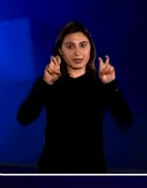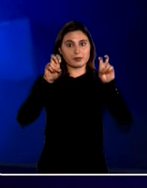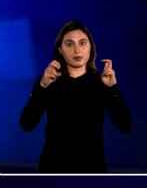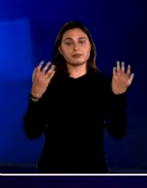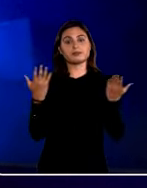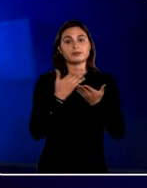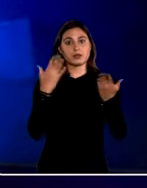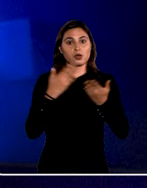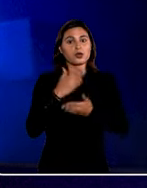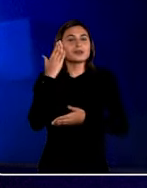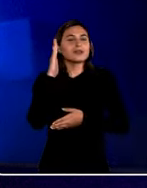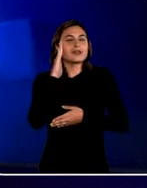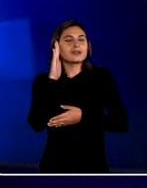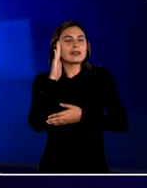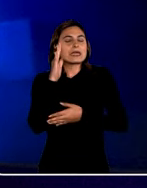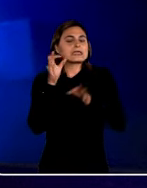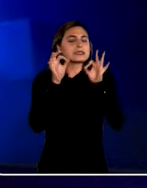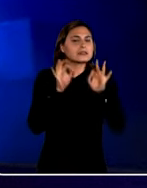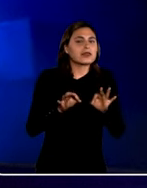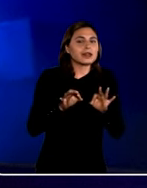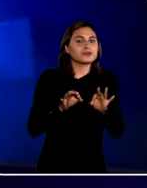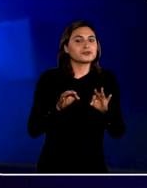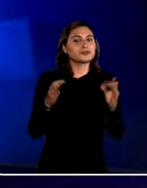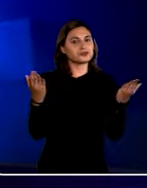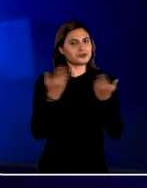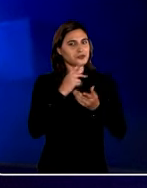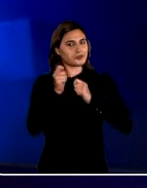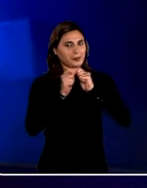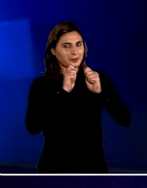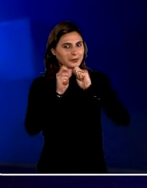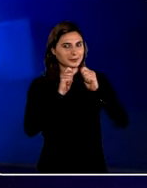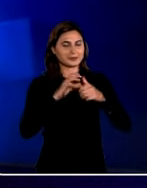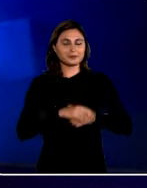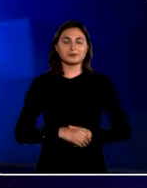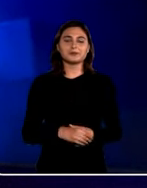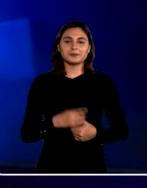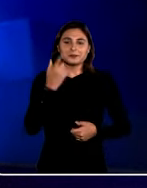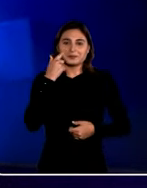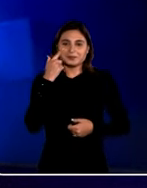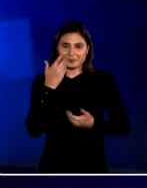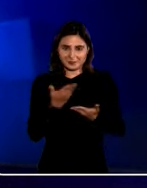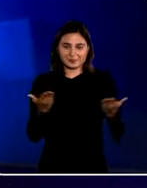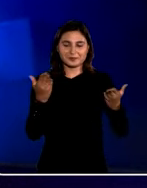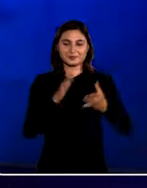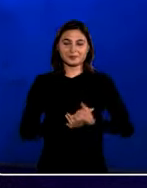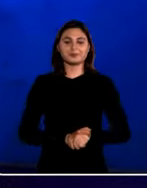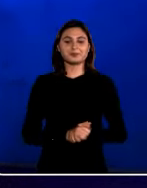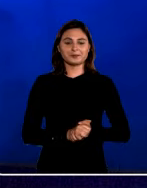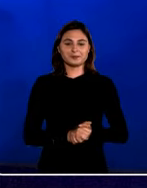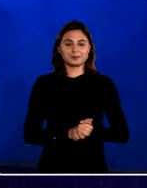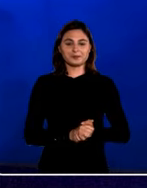mais nova edição do Entender direito o nosso programa de entrevistas vamos